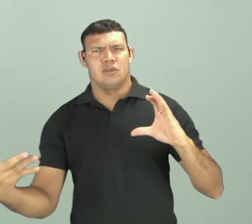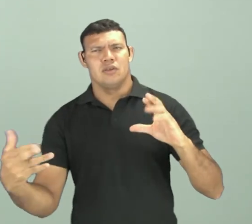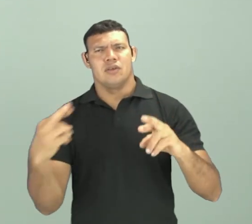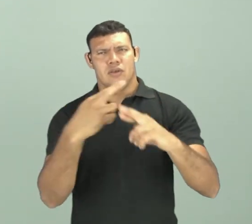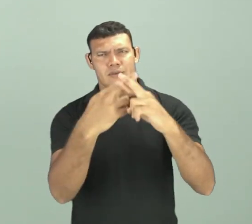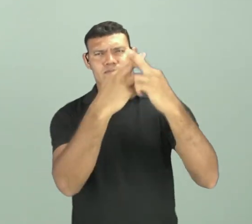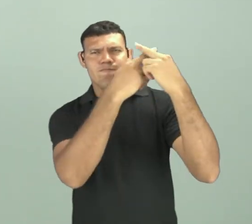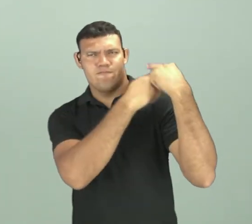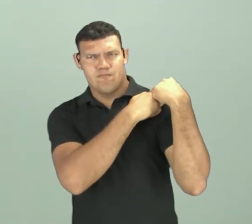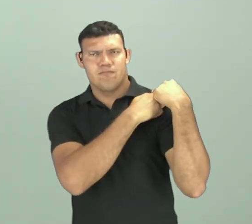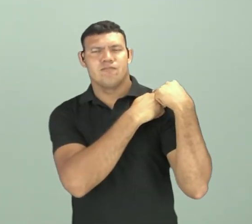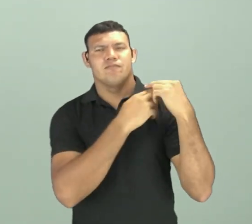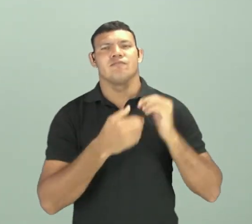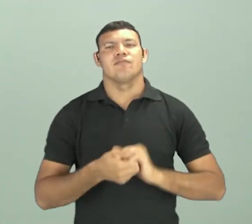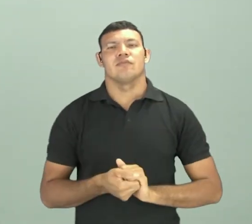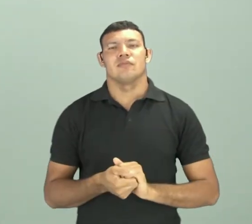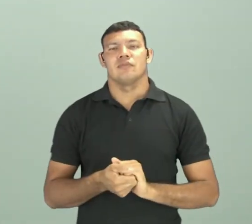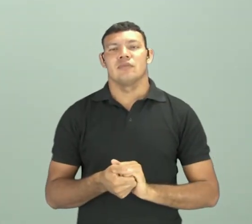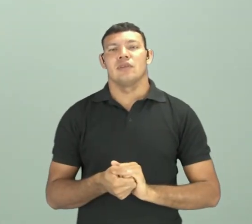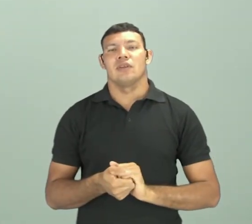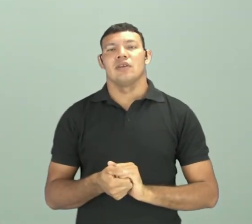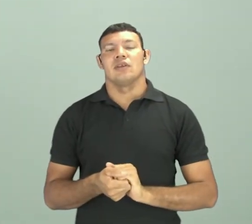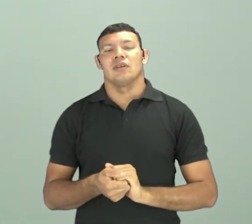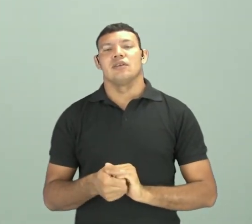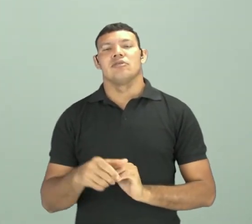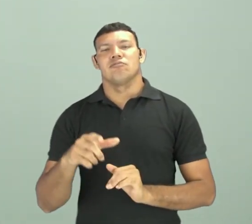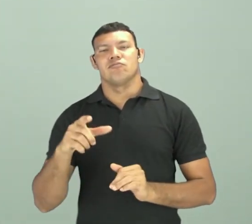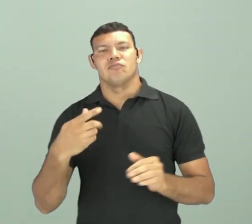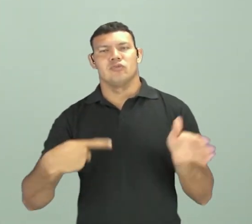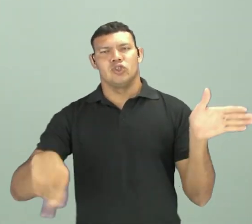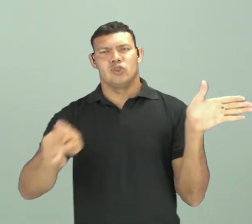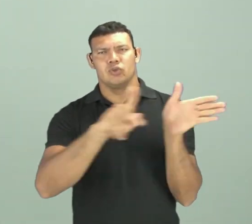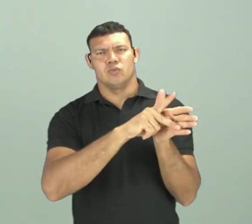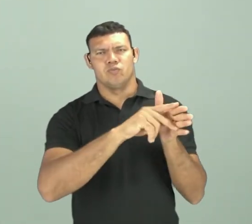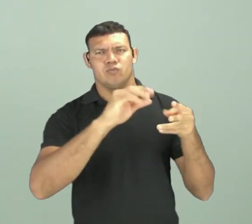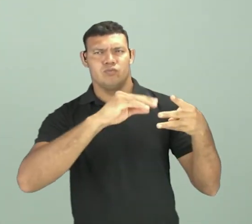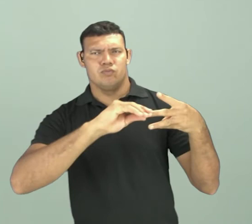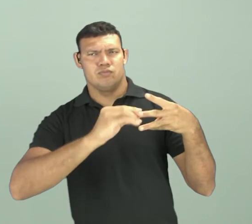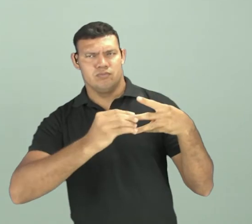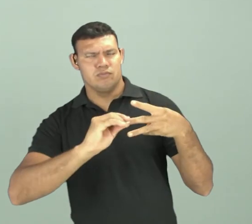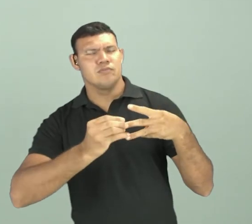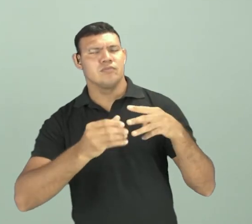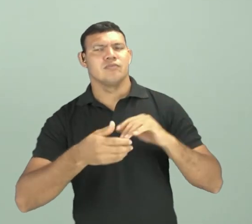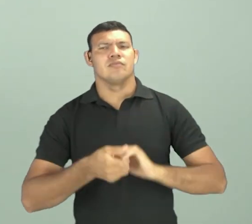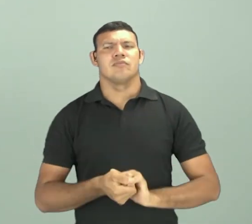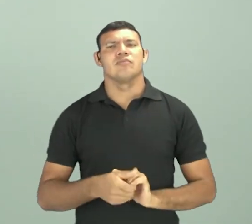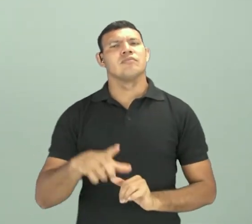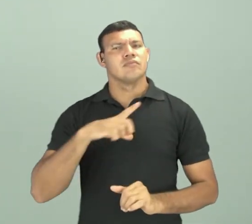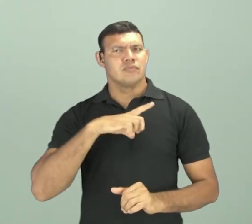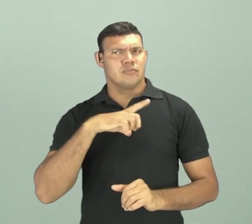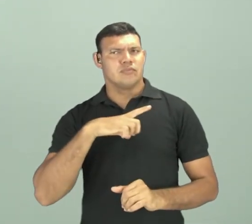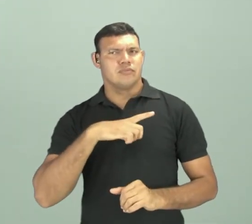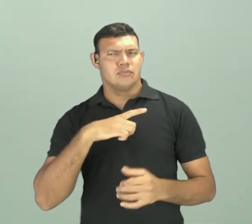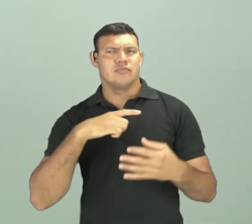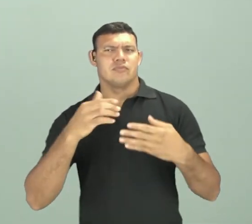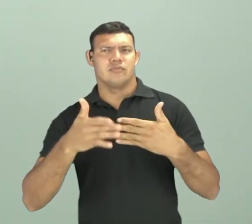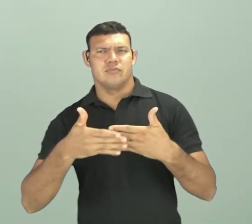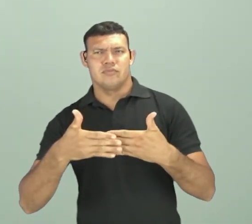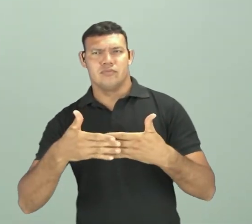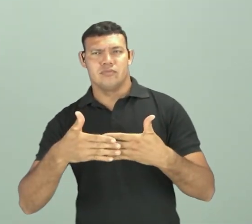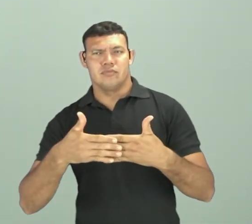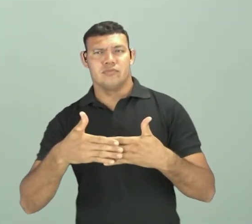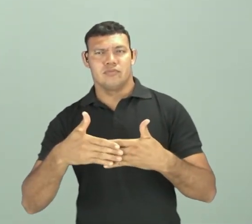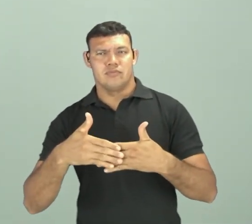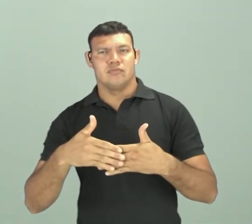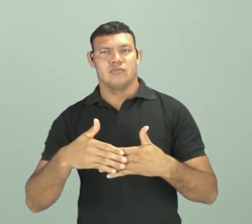suas funções, que são formados por vários tipos de células. Então, nós temos os tecidos que se movem,